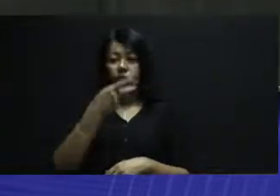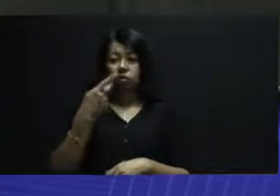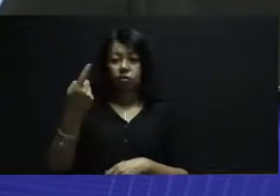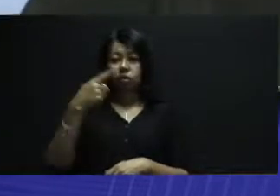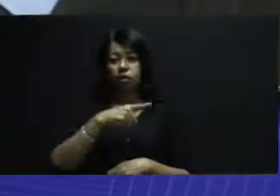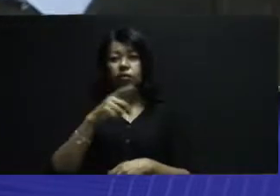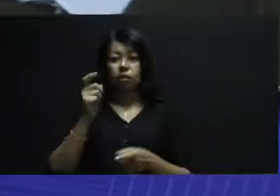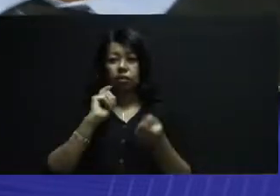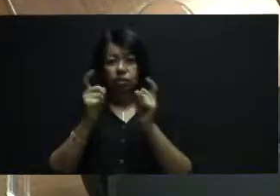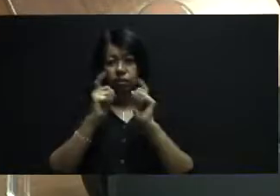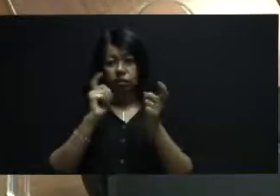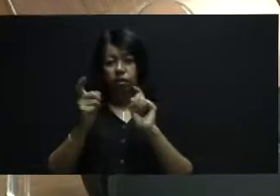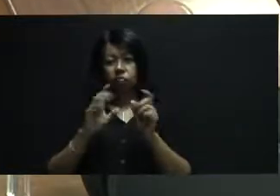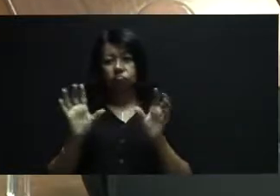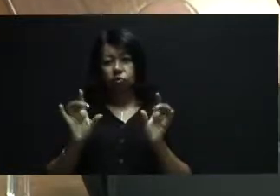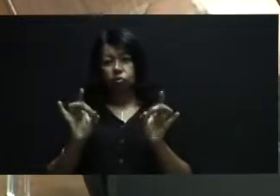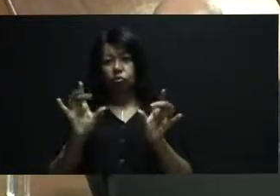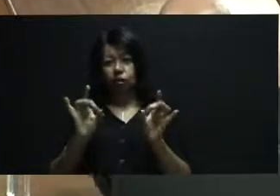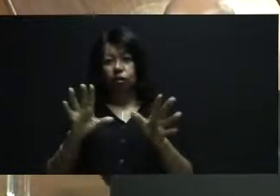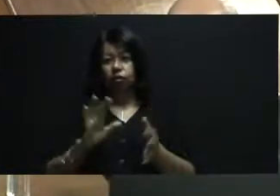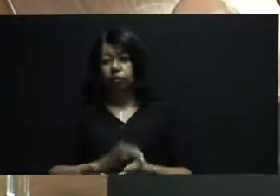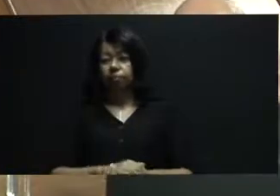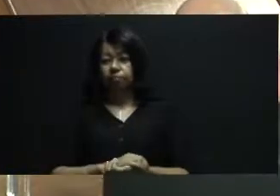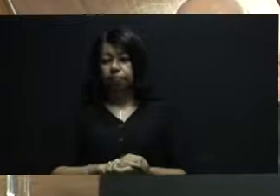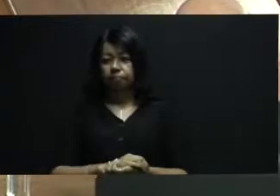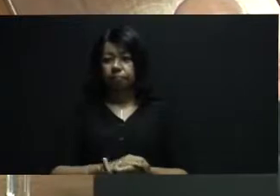deste ato solene.